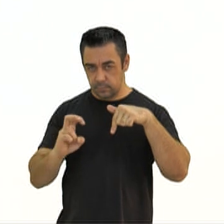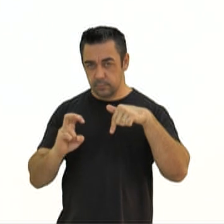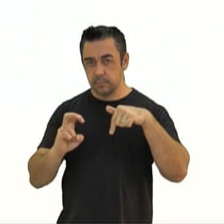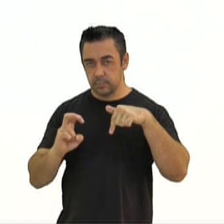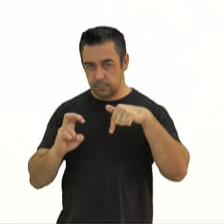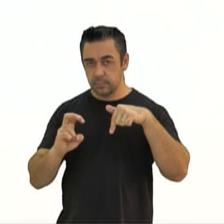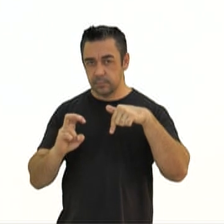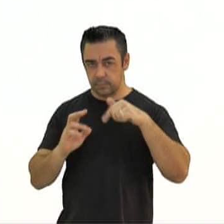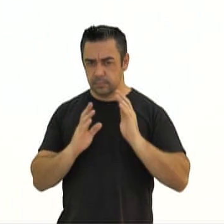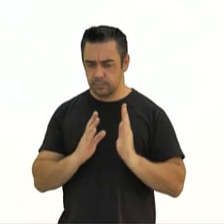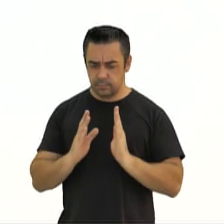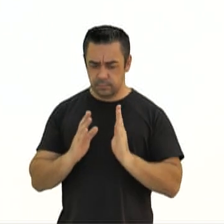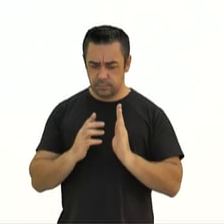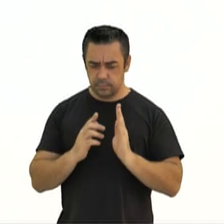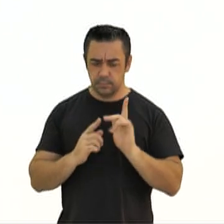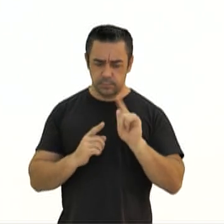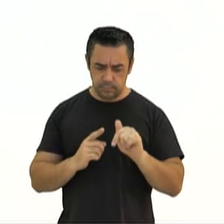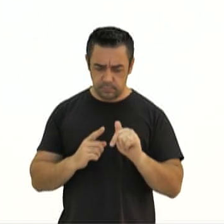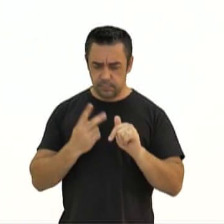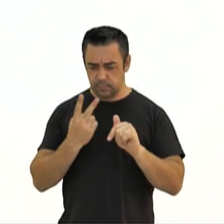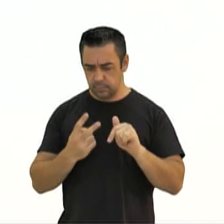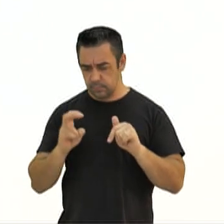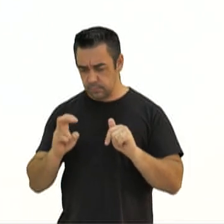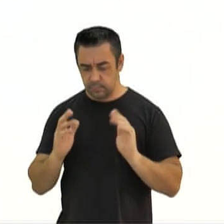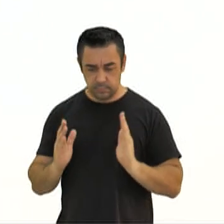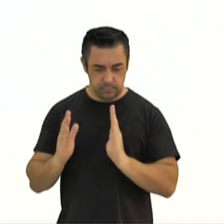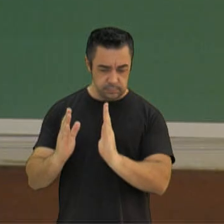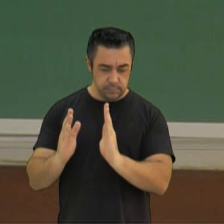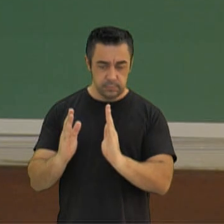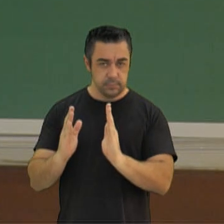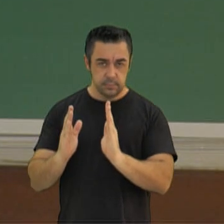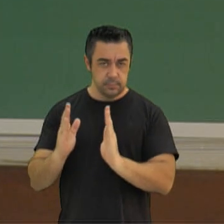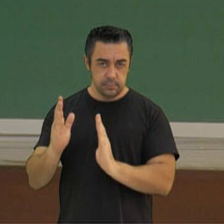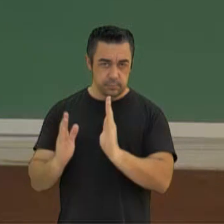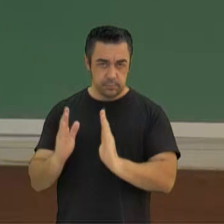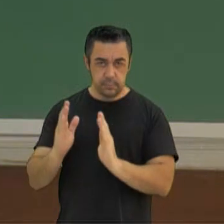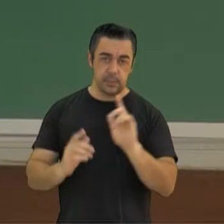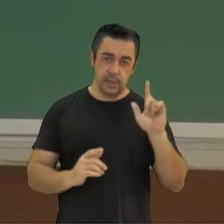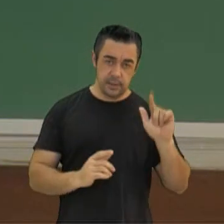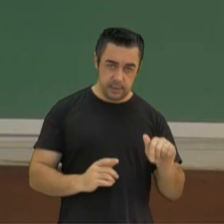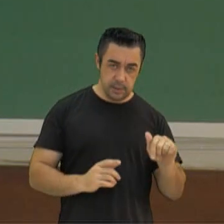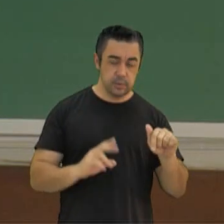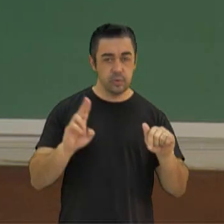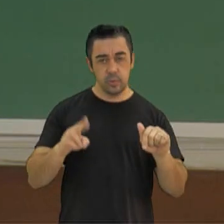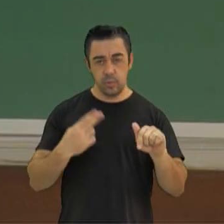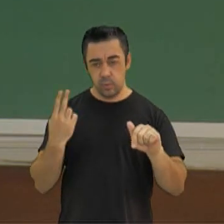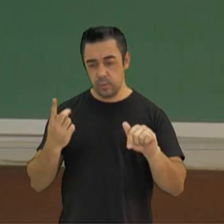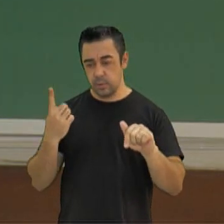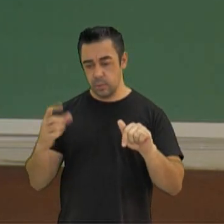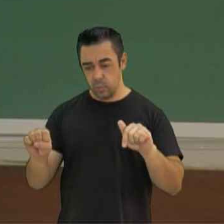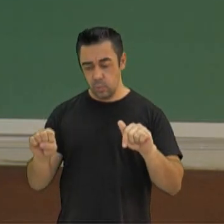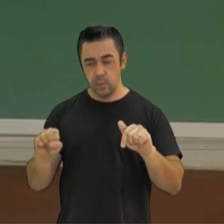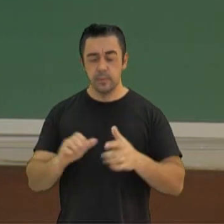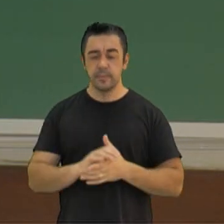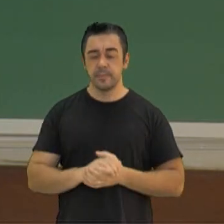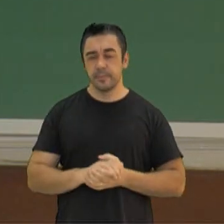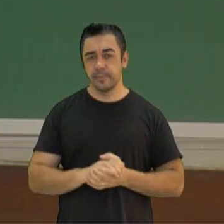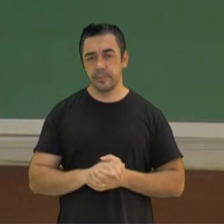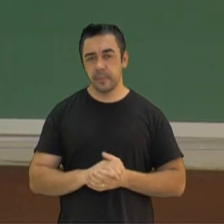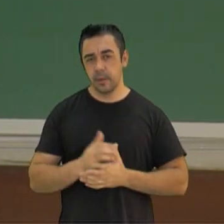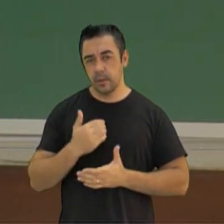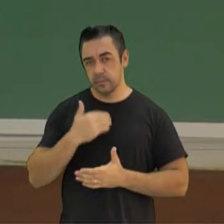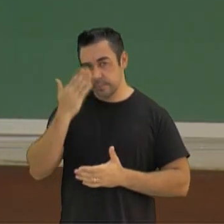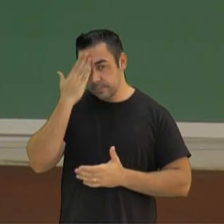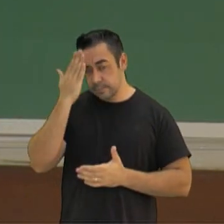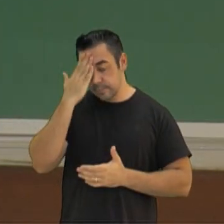17,25 termos. Não cabe esse valor na PA, tá? Porque ou são 17 ou são 18. Agora, eu